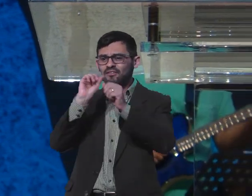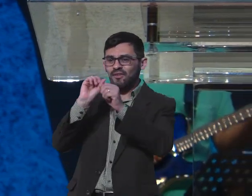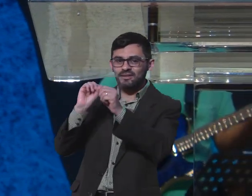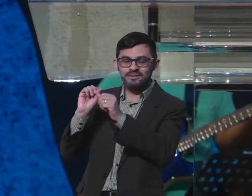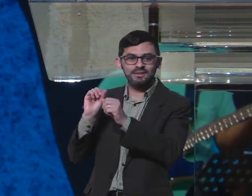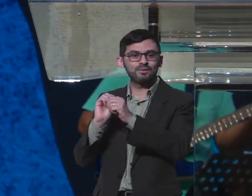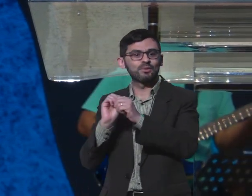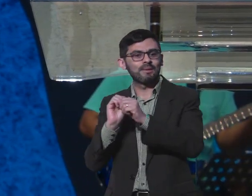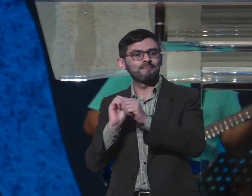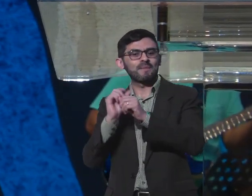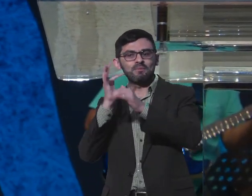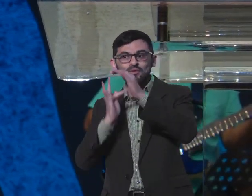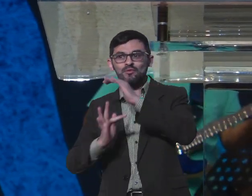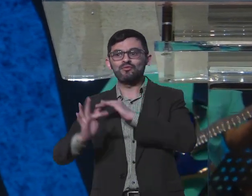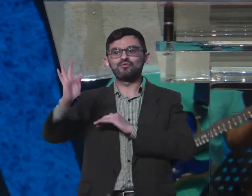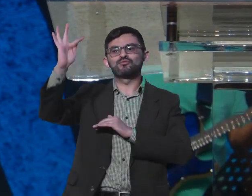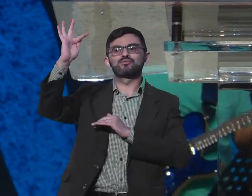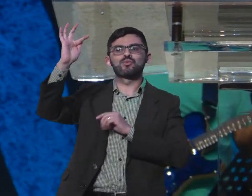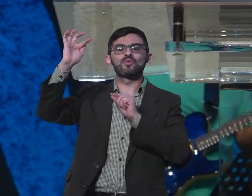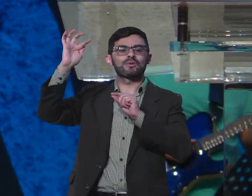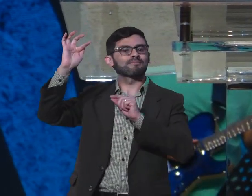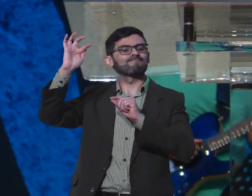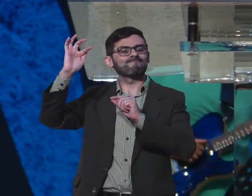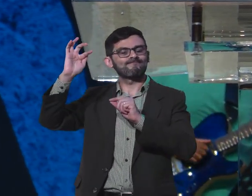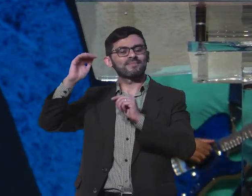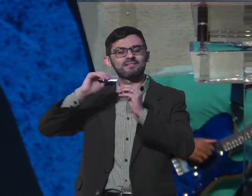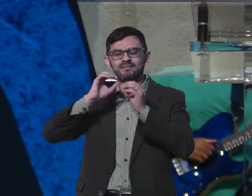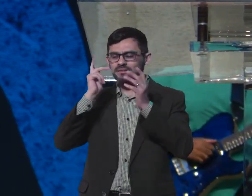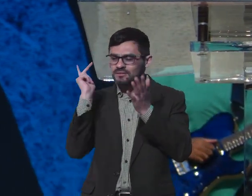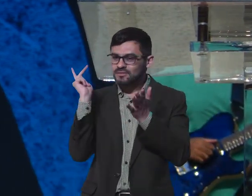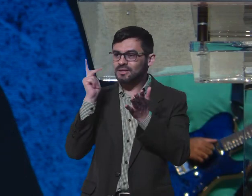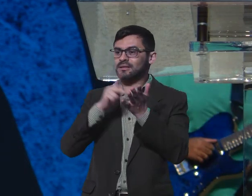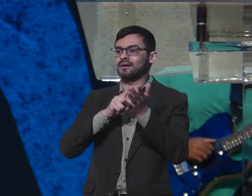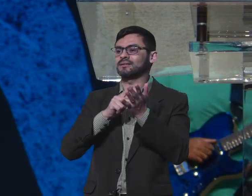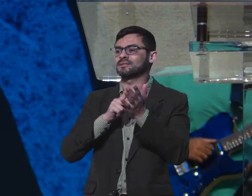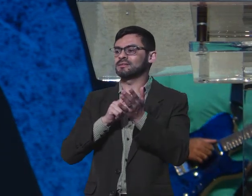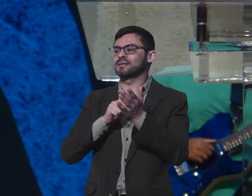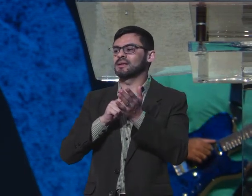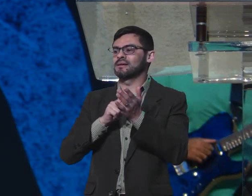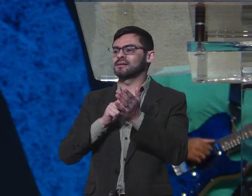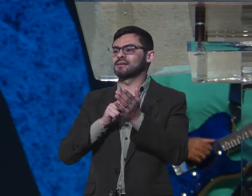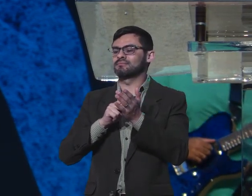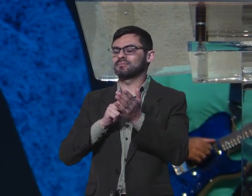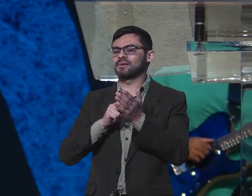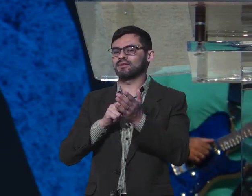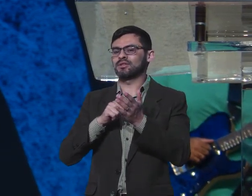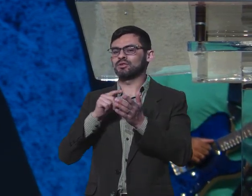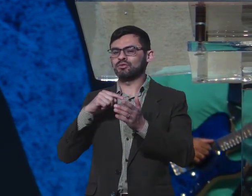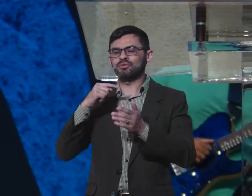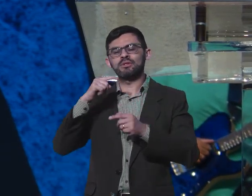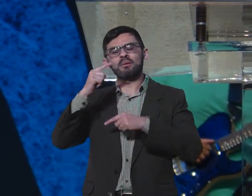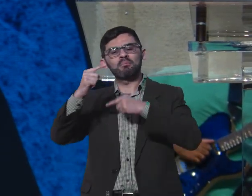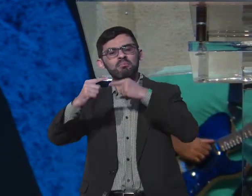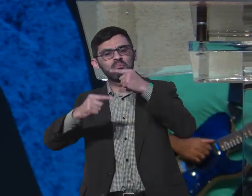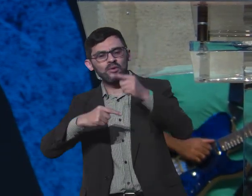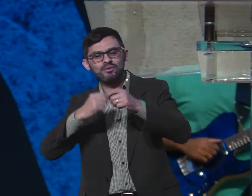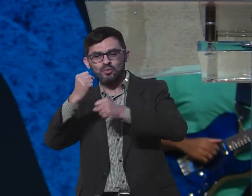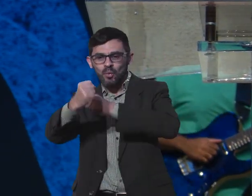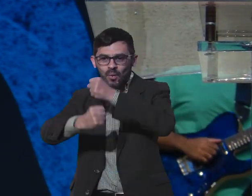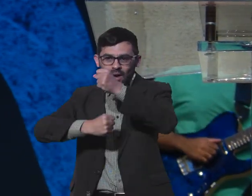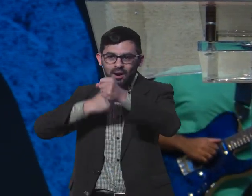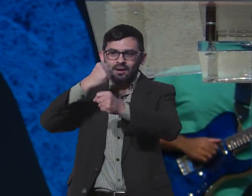eternidade. Tudo isso vai ser fruto de algo que você vai poder no final do ano que